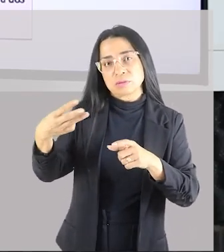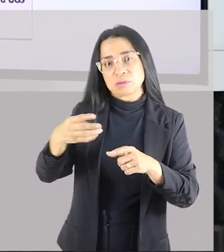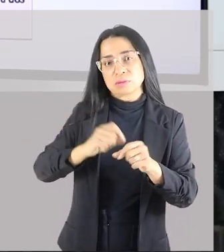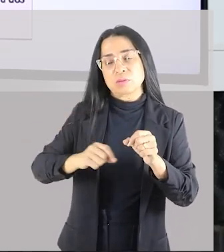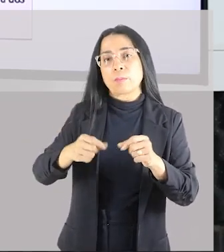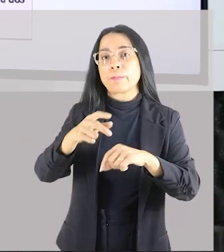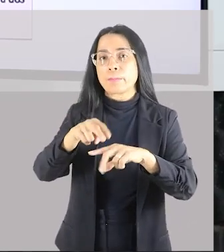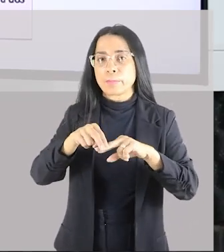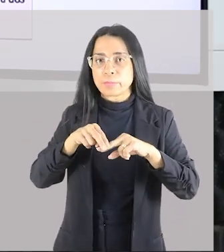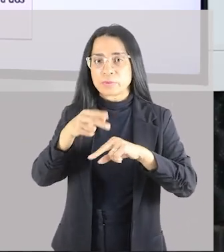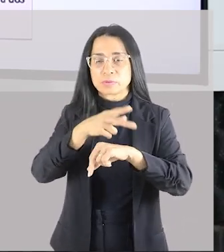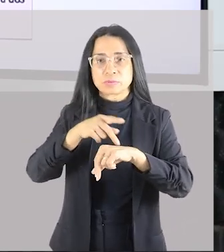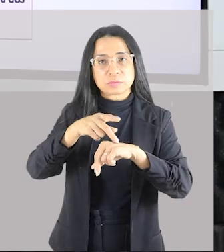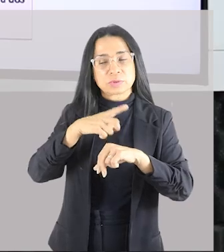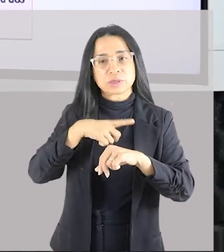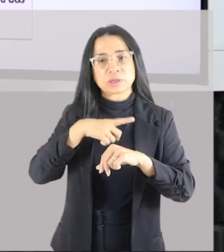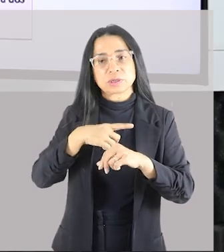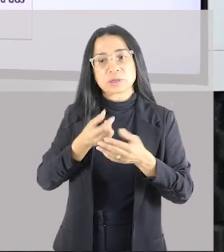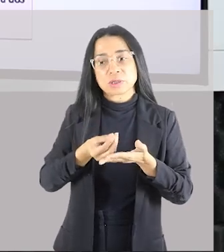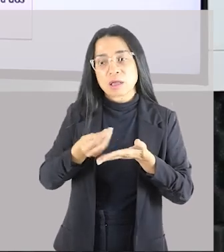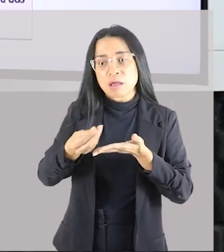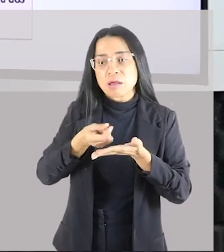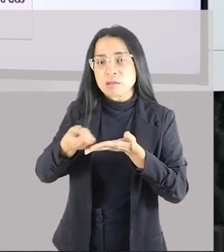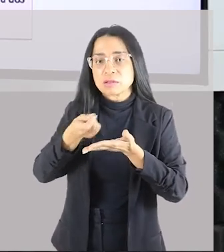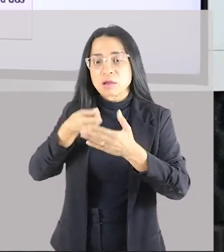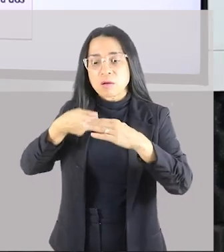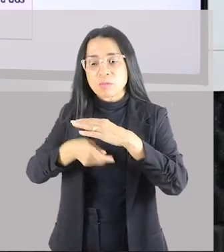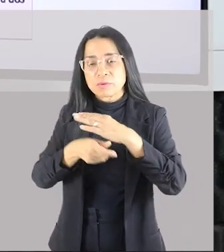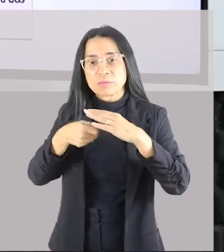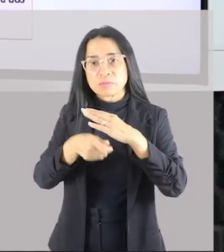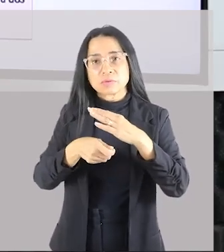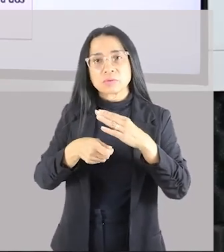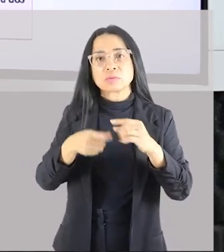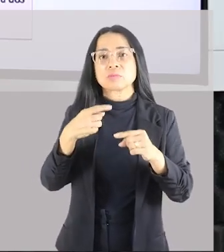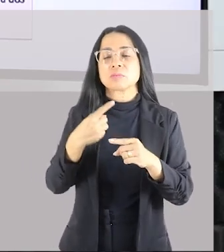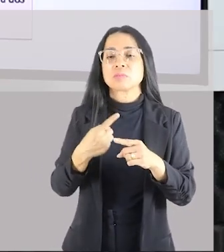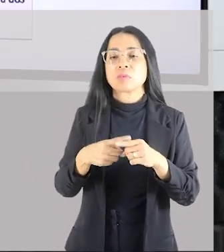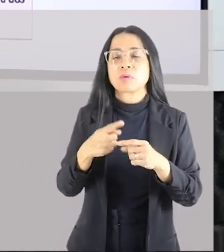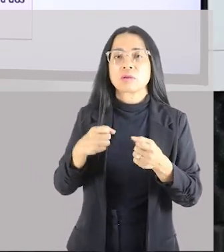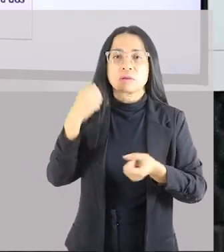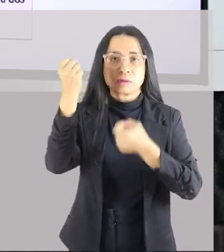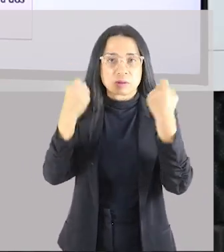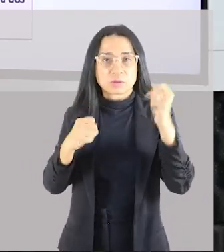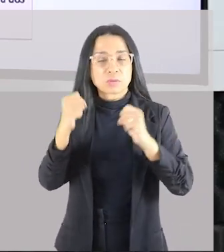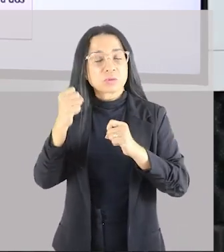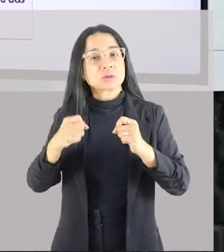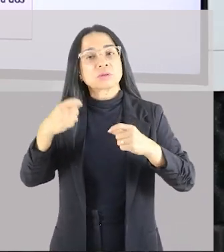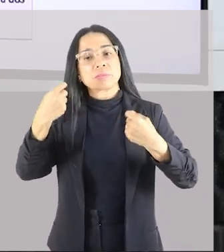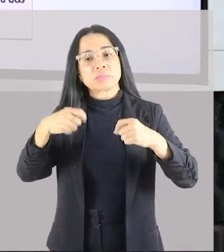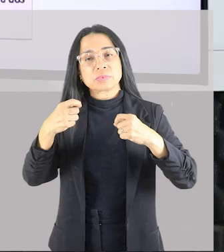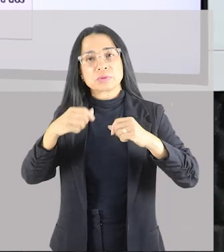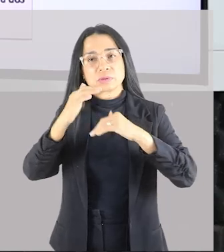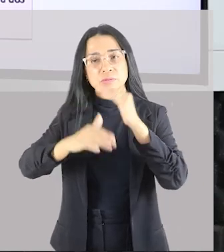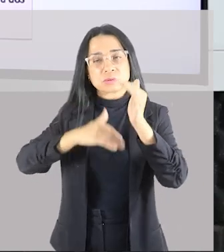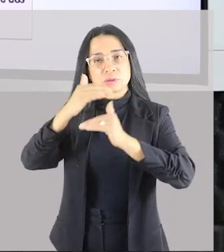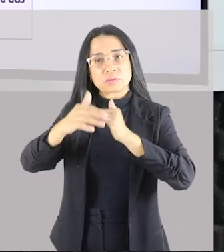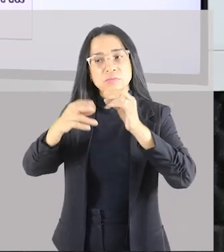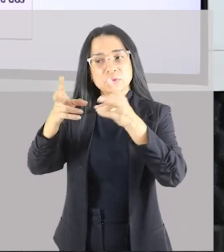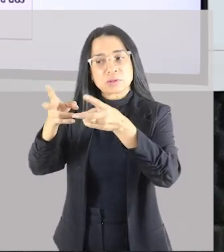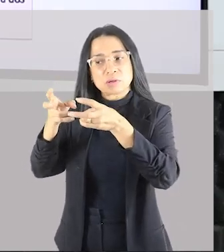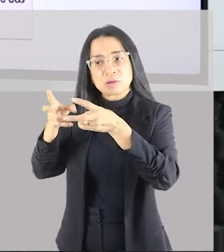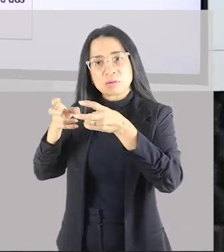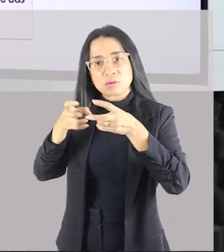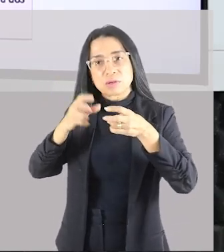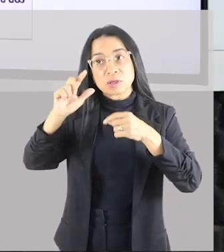dinheiro para que as suas indústrias sejam montadas, desenvolvidas e até exploradas fora, né, dos